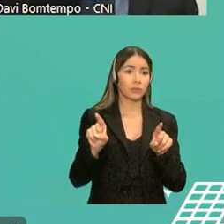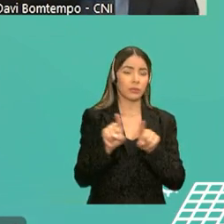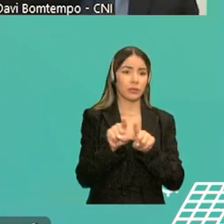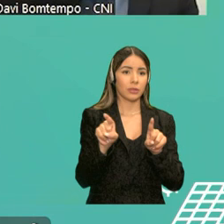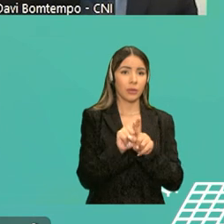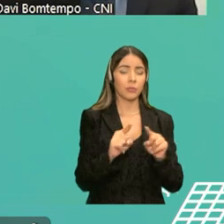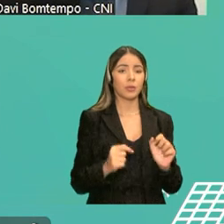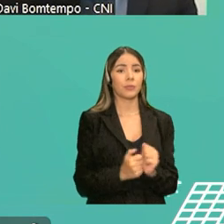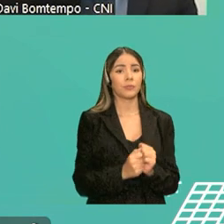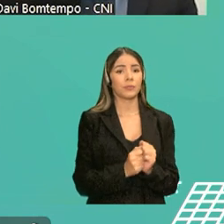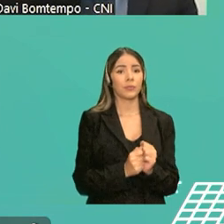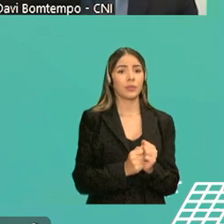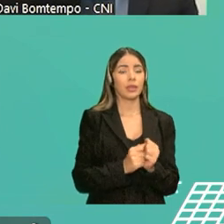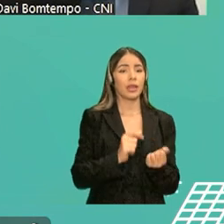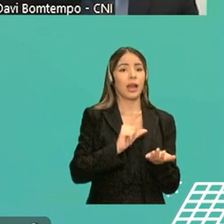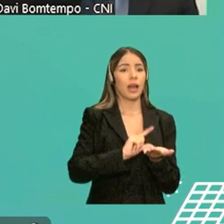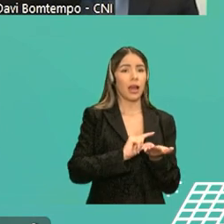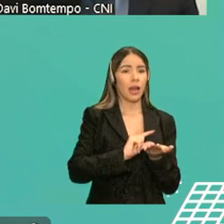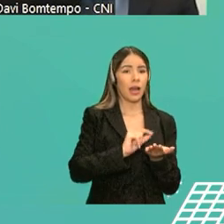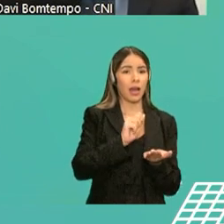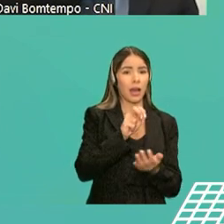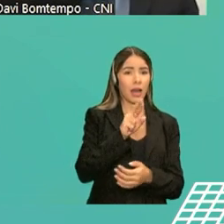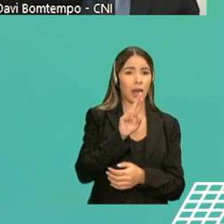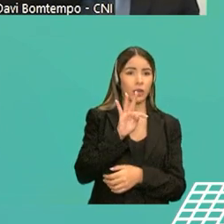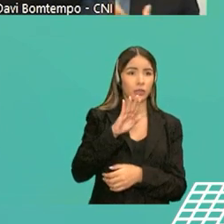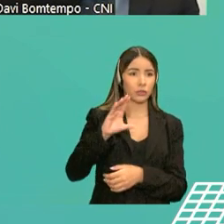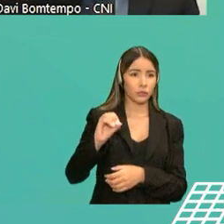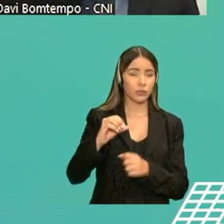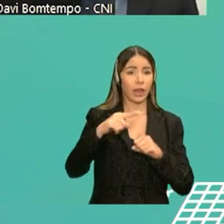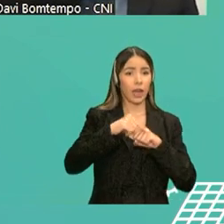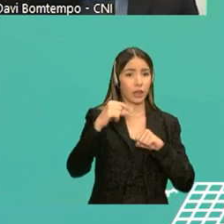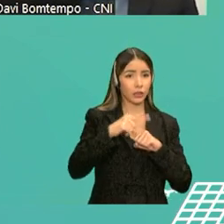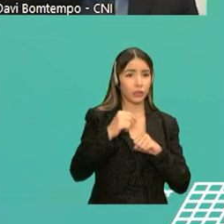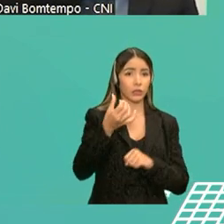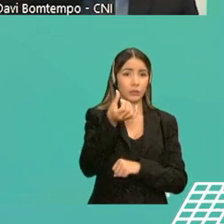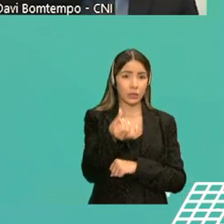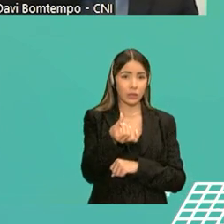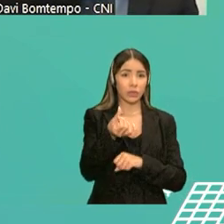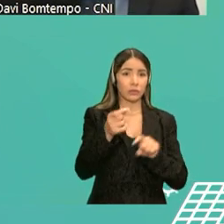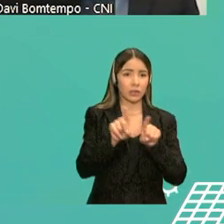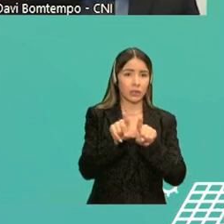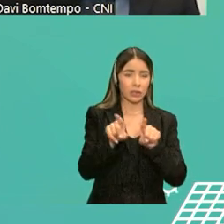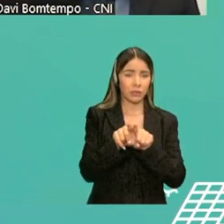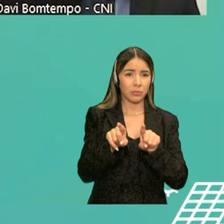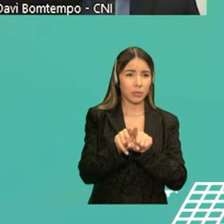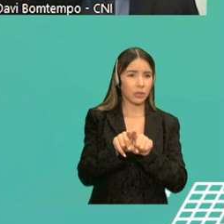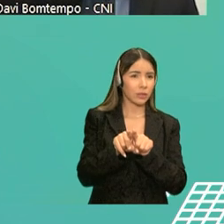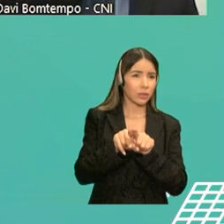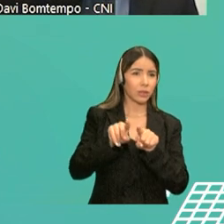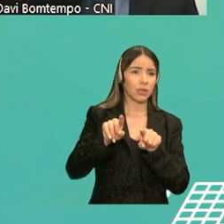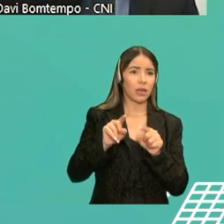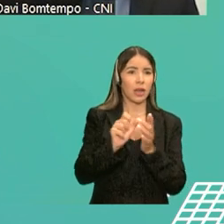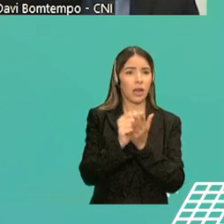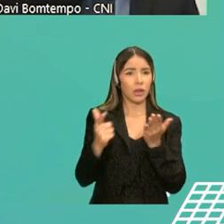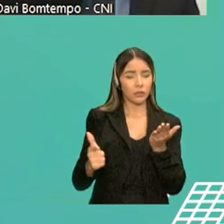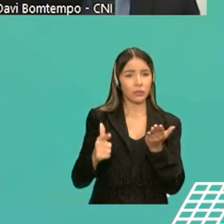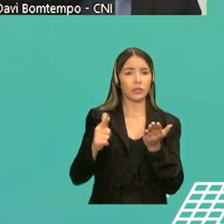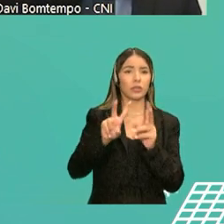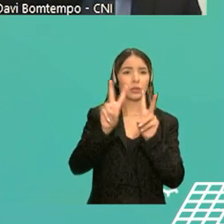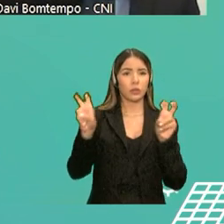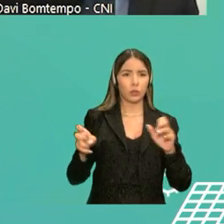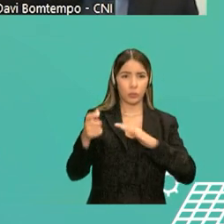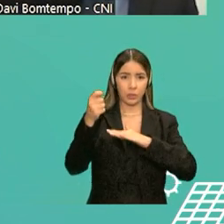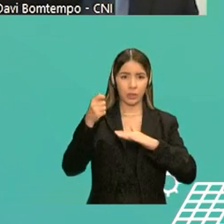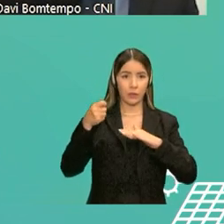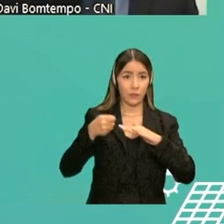que fala, né, do mercado global de carbono e também, principalmente, de uma agenda mais robusta sobre financiamento. E temos